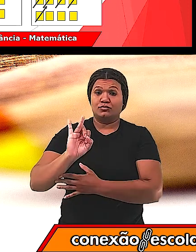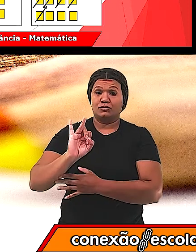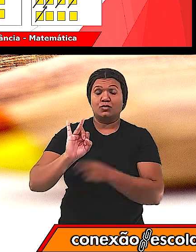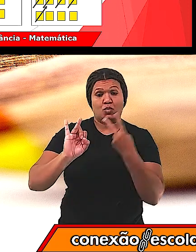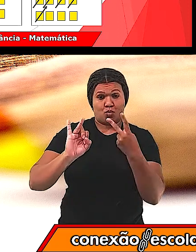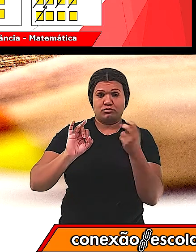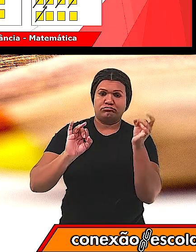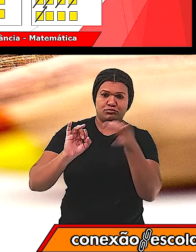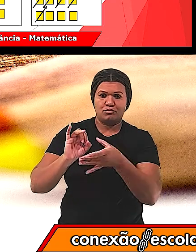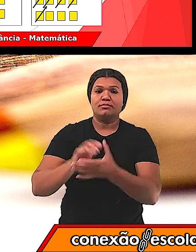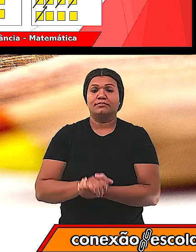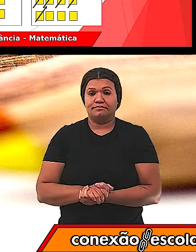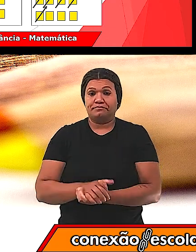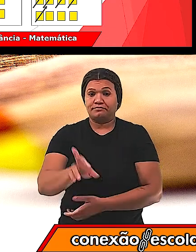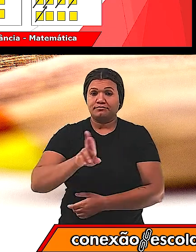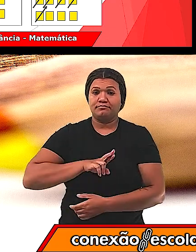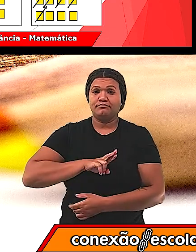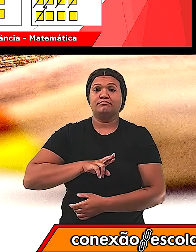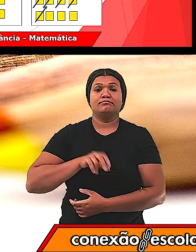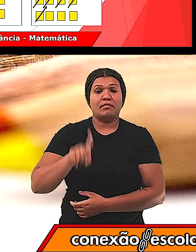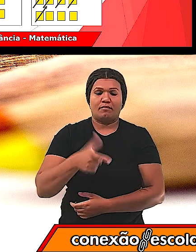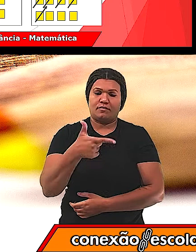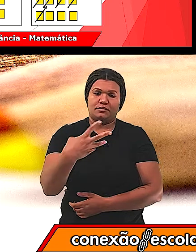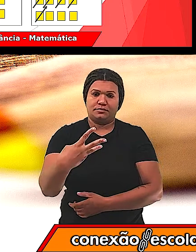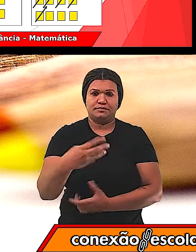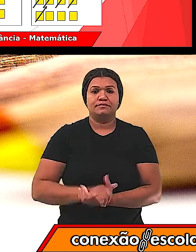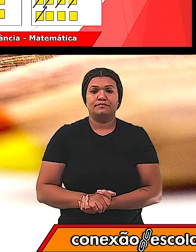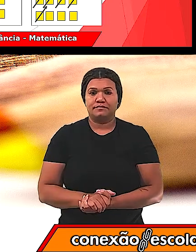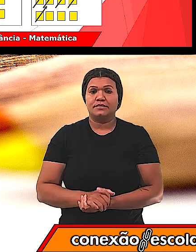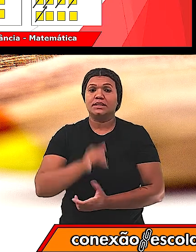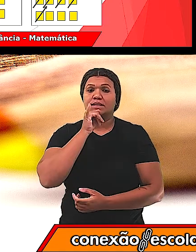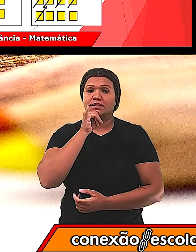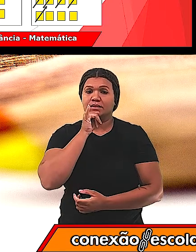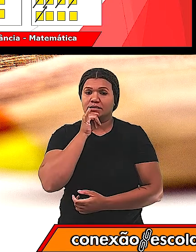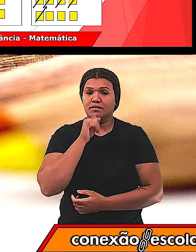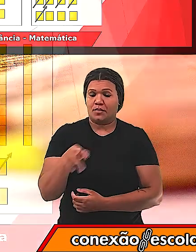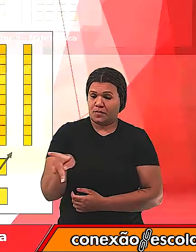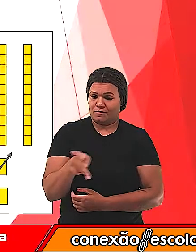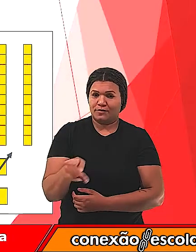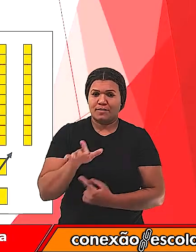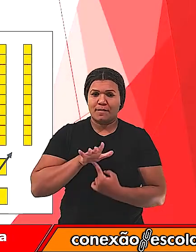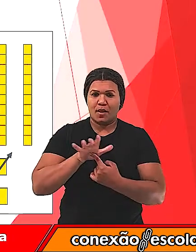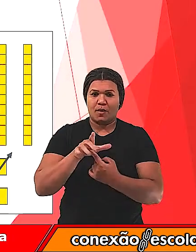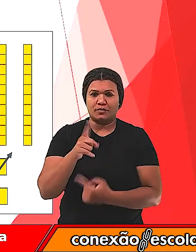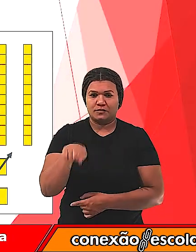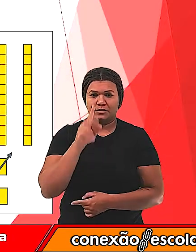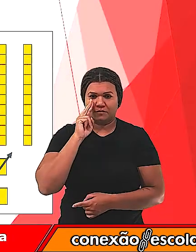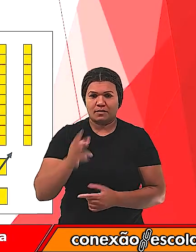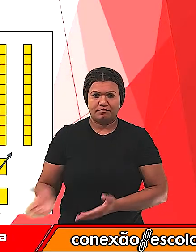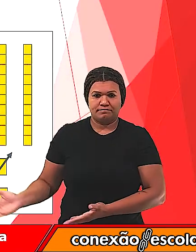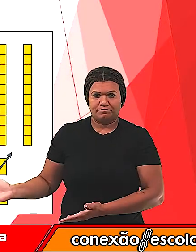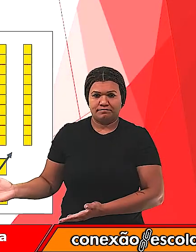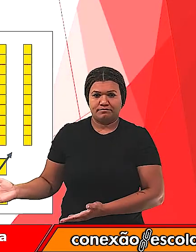2. Então, o resultado dessa adição é 23. No exemplo que a professora colocou aí, nós usamos